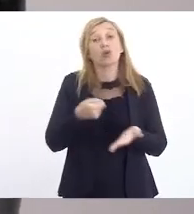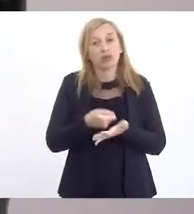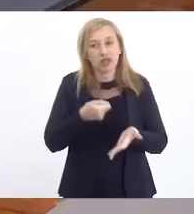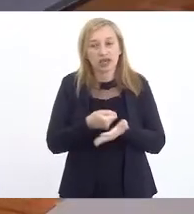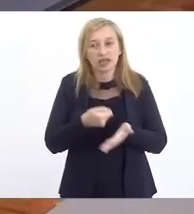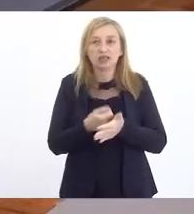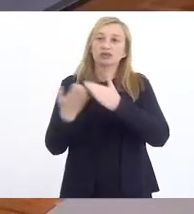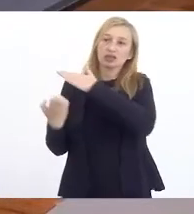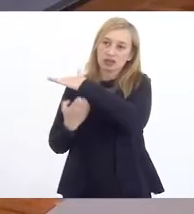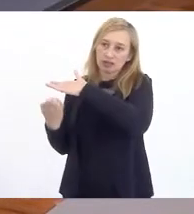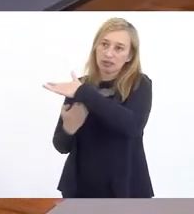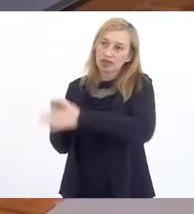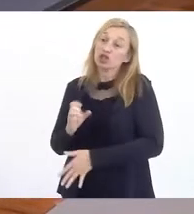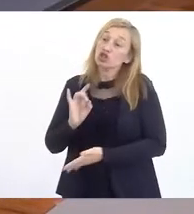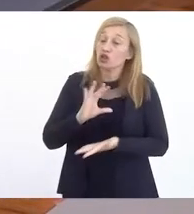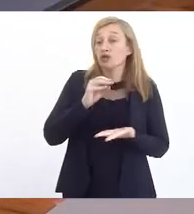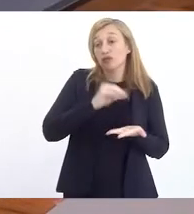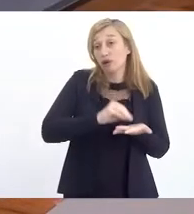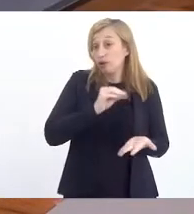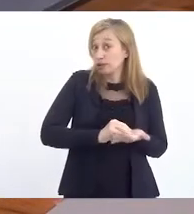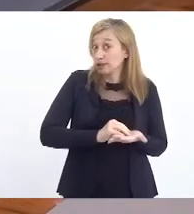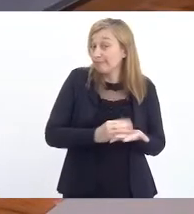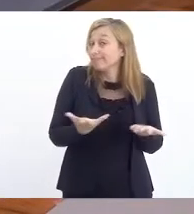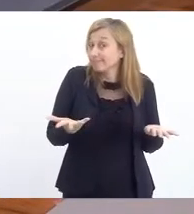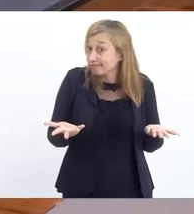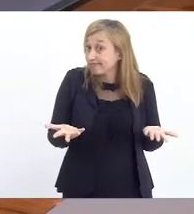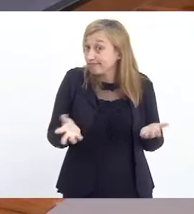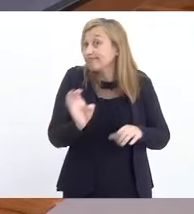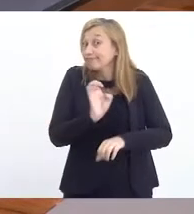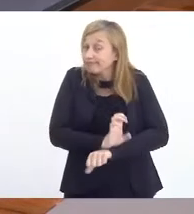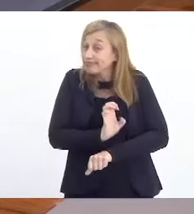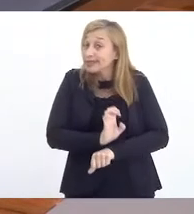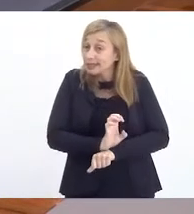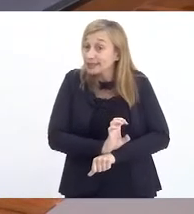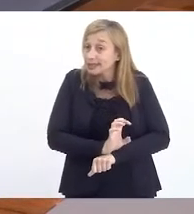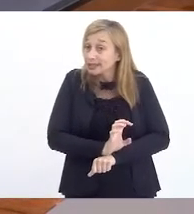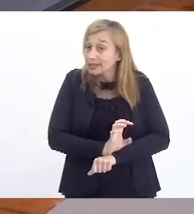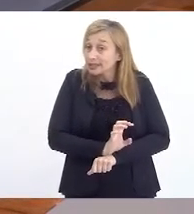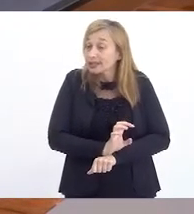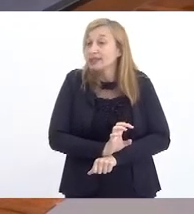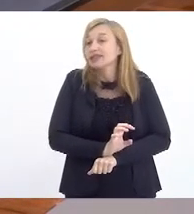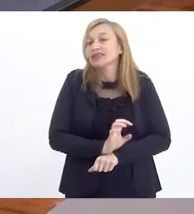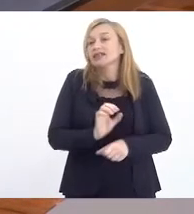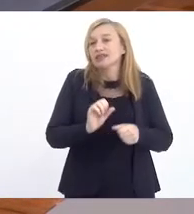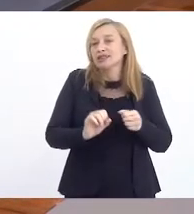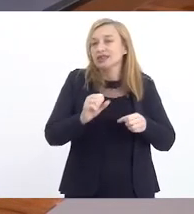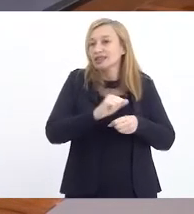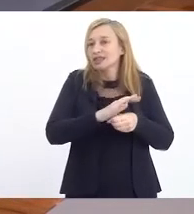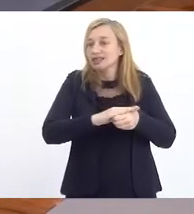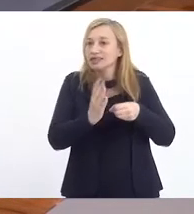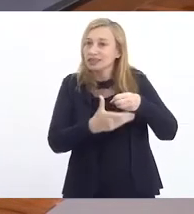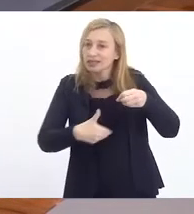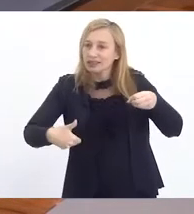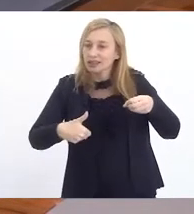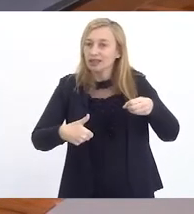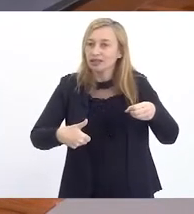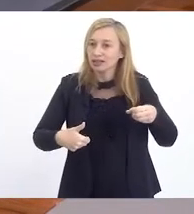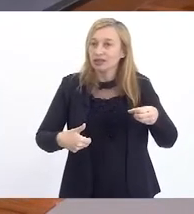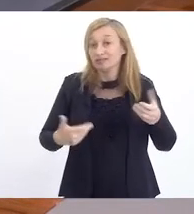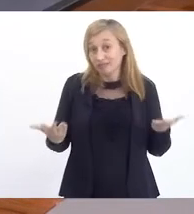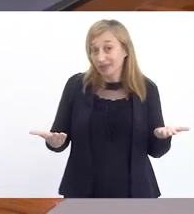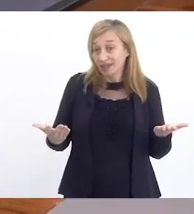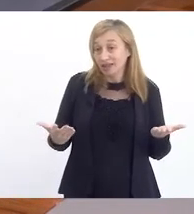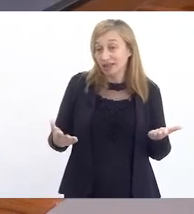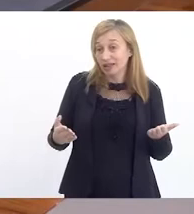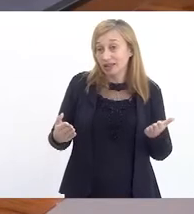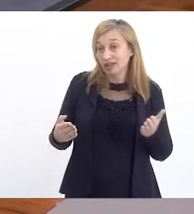das concessionárias, só falta agora o Estado fazer saneamento em áreas das obrigações do